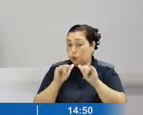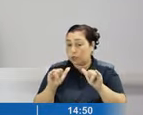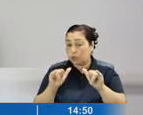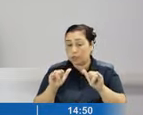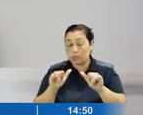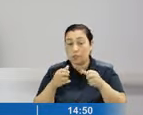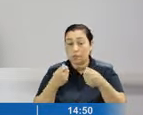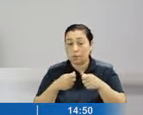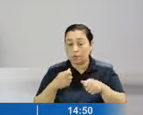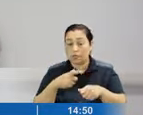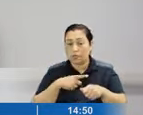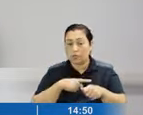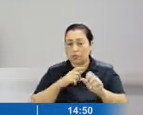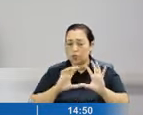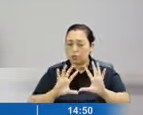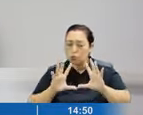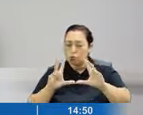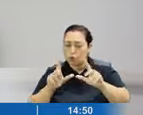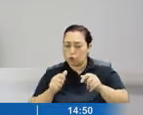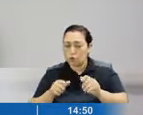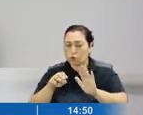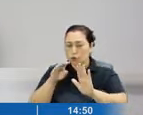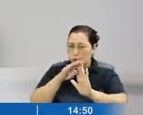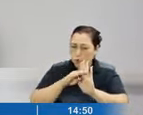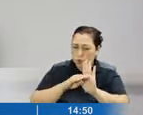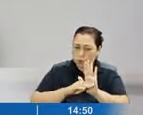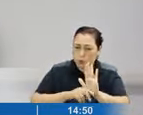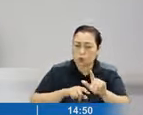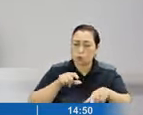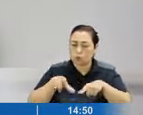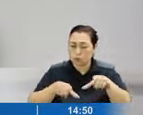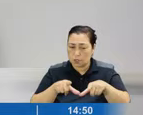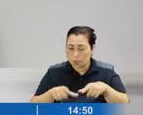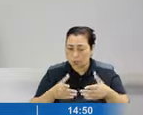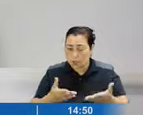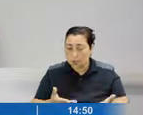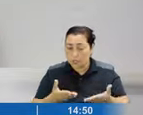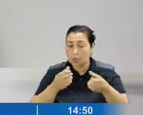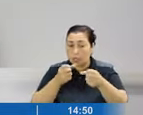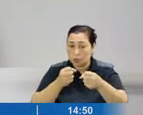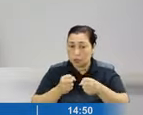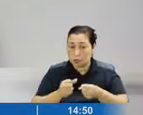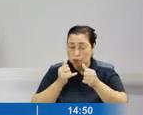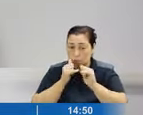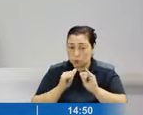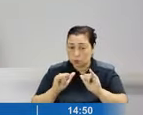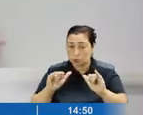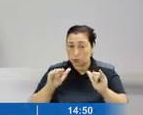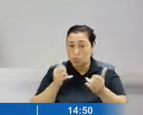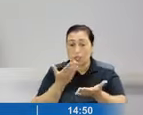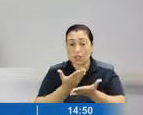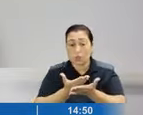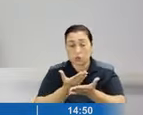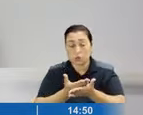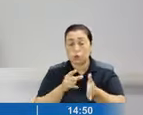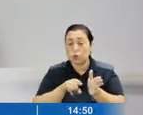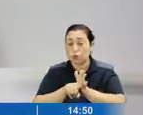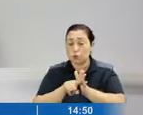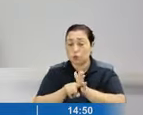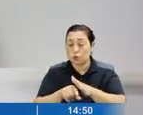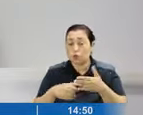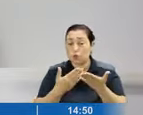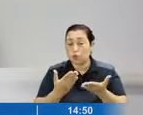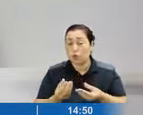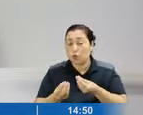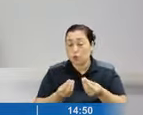ter toda uma estratificação, todo um trabalho muito bem feito para poder publicar aquele estudo e aí ele ser